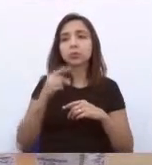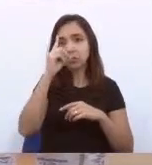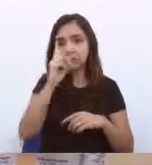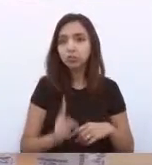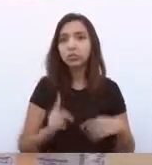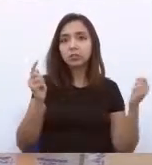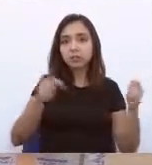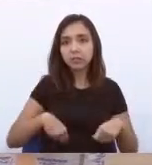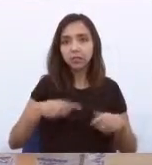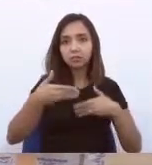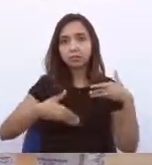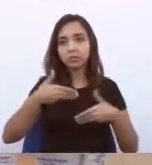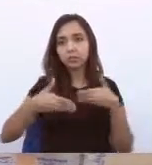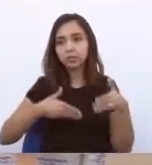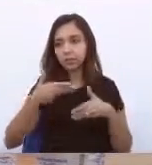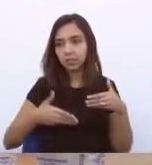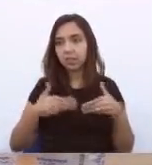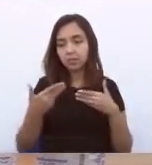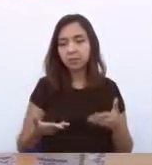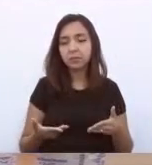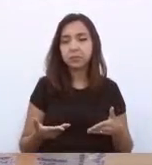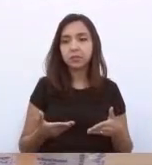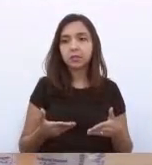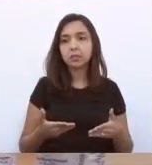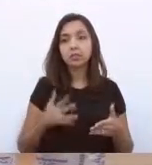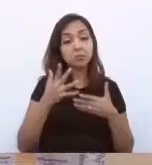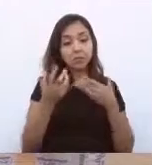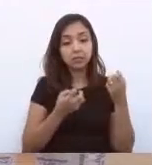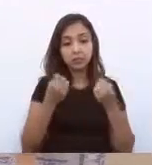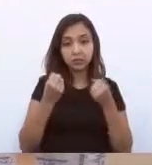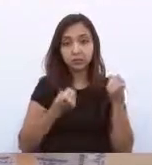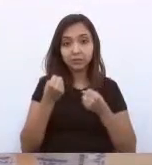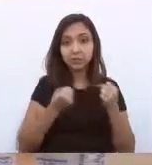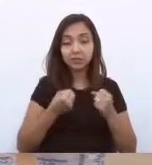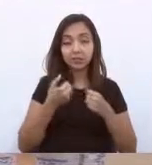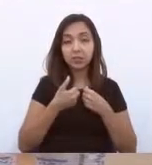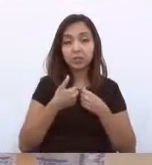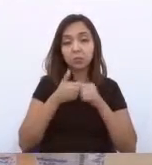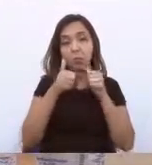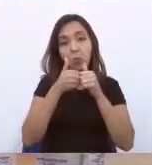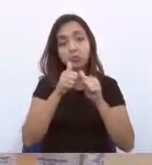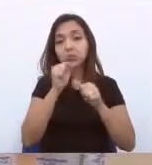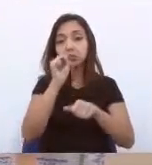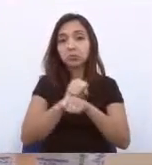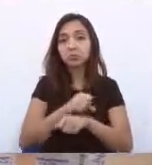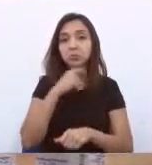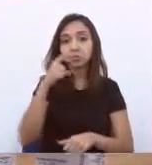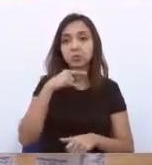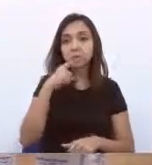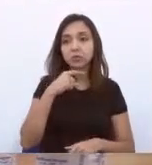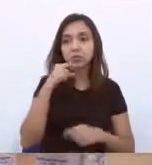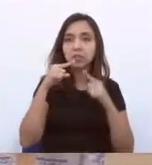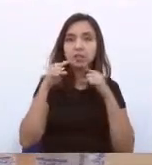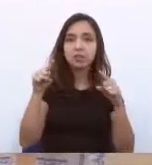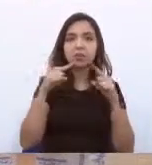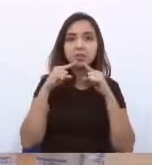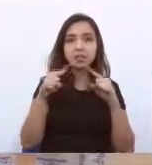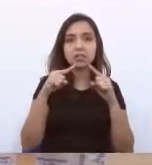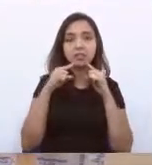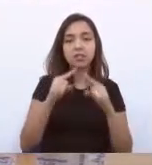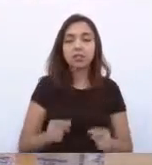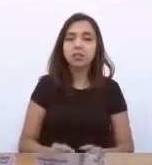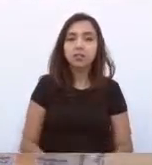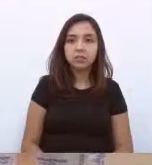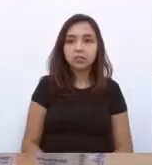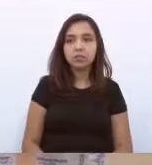direito e não que resolveu esse problema do transporte com a minha aqui pessoa. Eu estou fazendo aqui reclamação porque eu sofro com